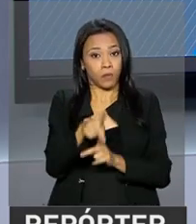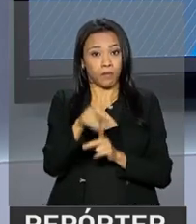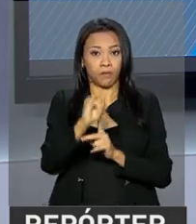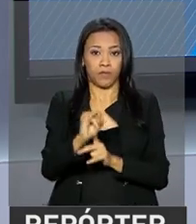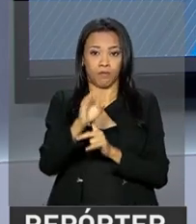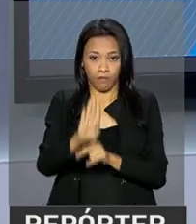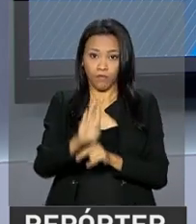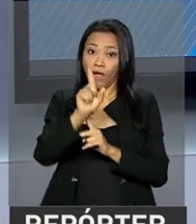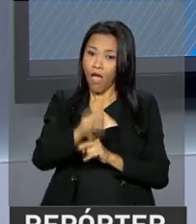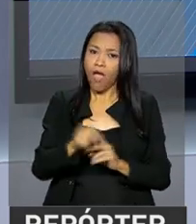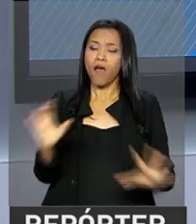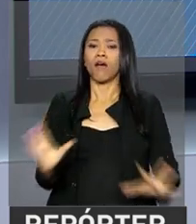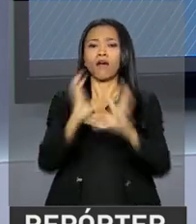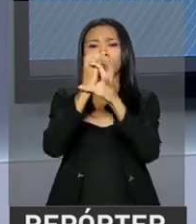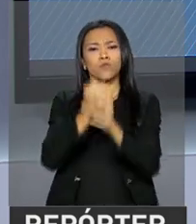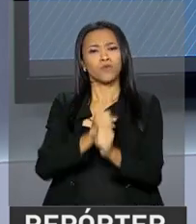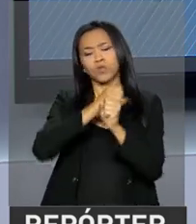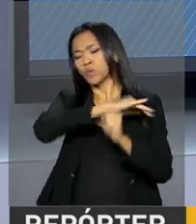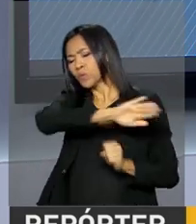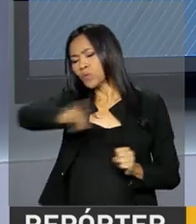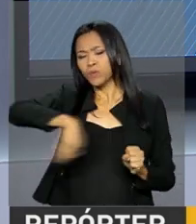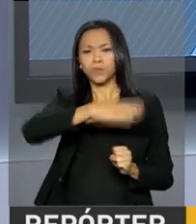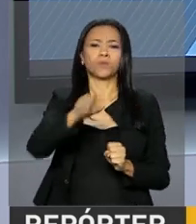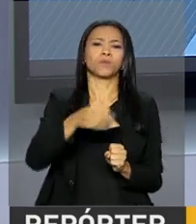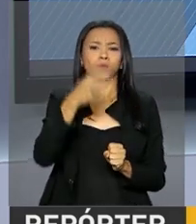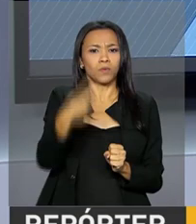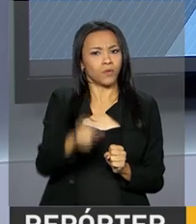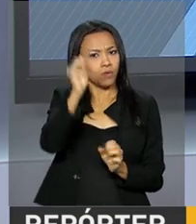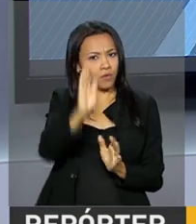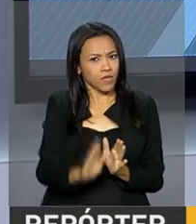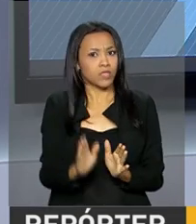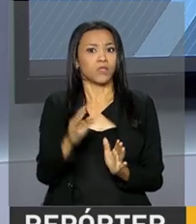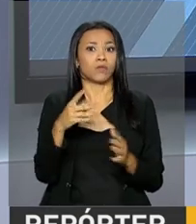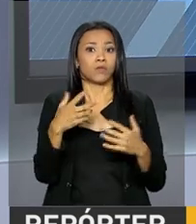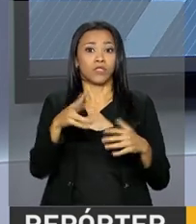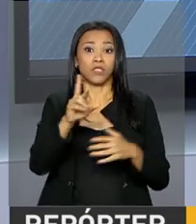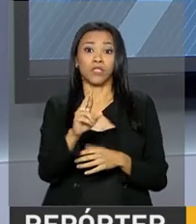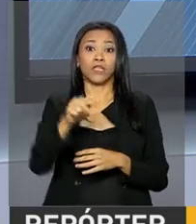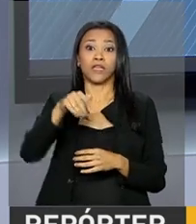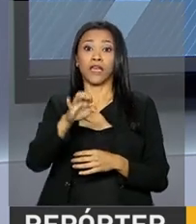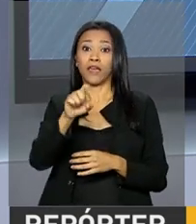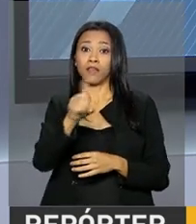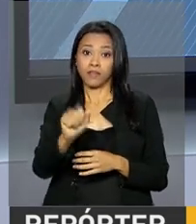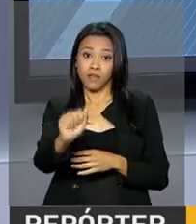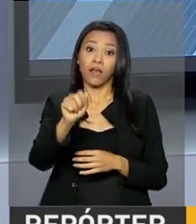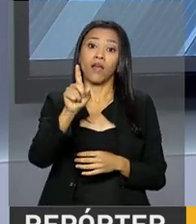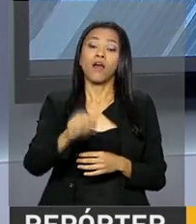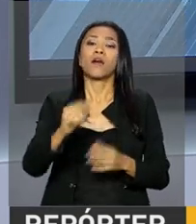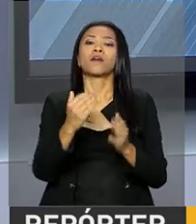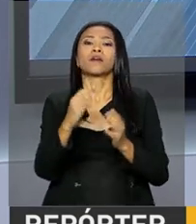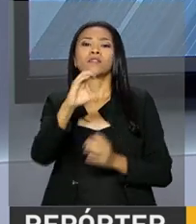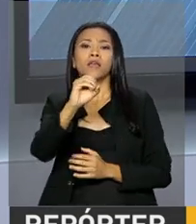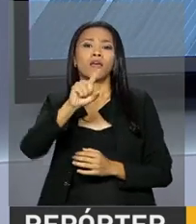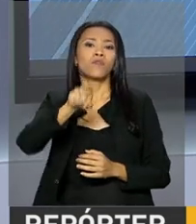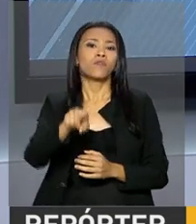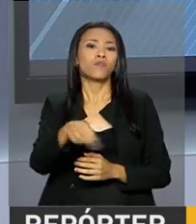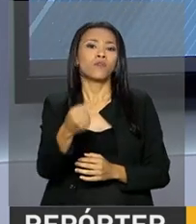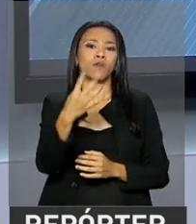PIB, que é a soma de todas as riquezas produzidas pelo país, a estimativa passou para 0,41%.